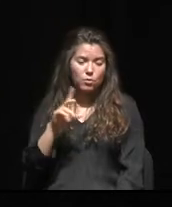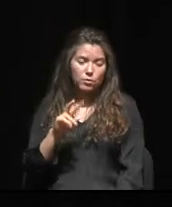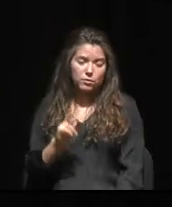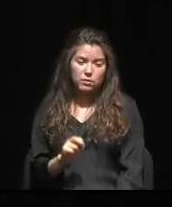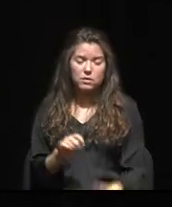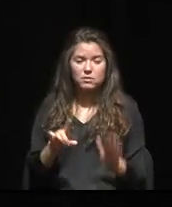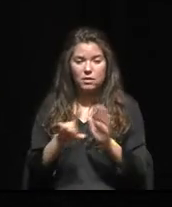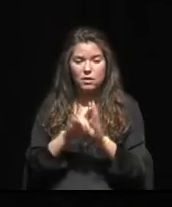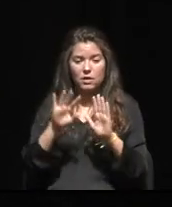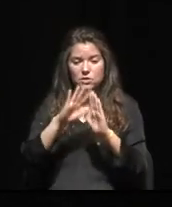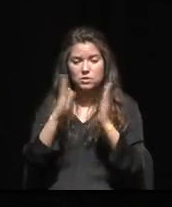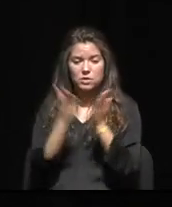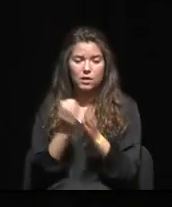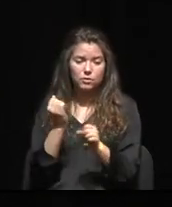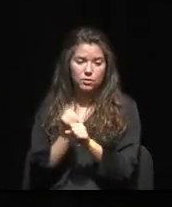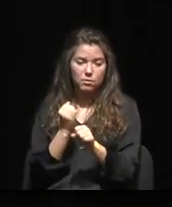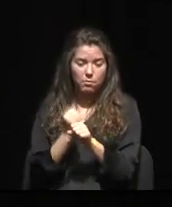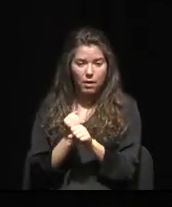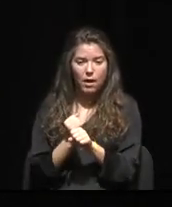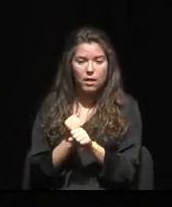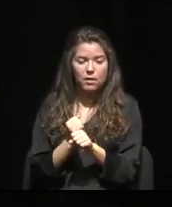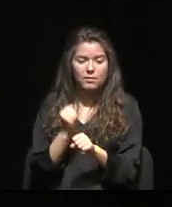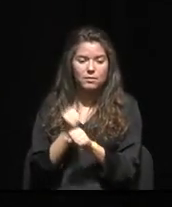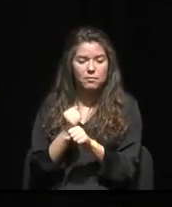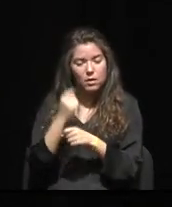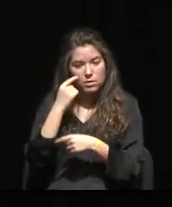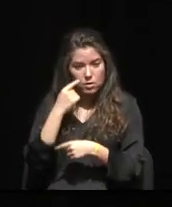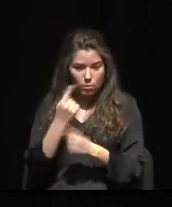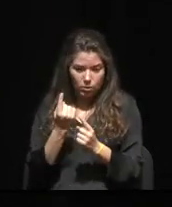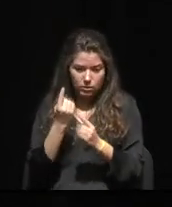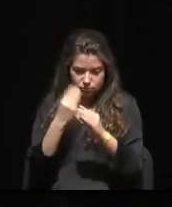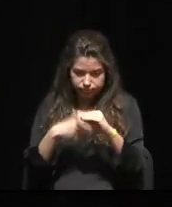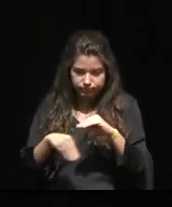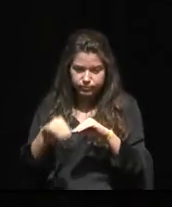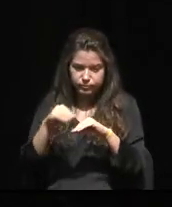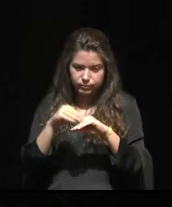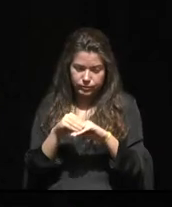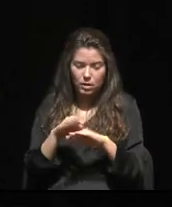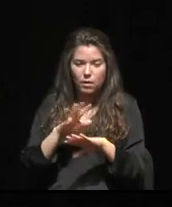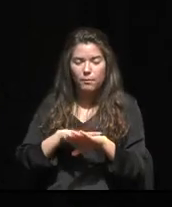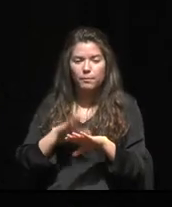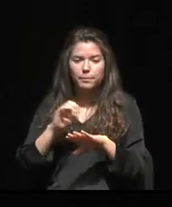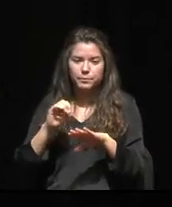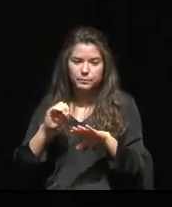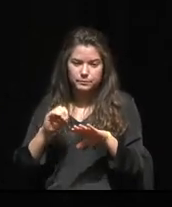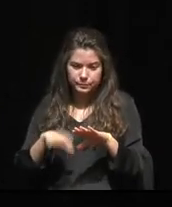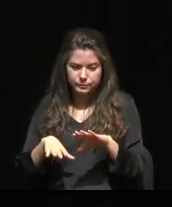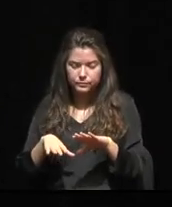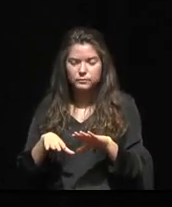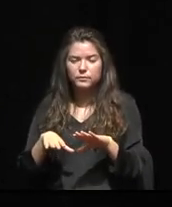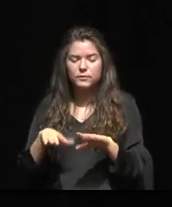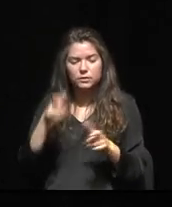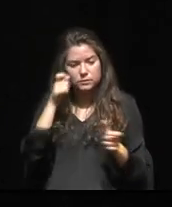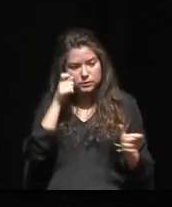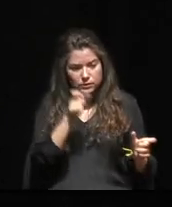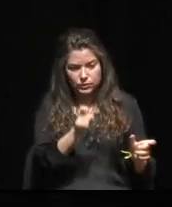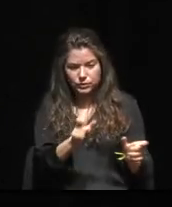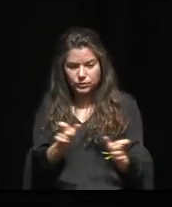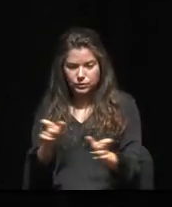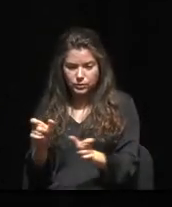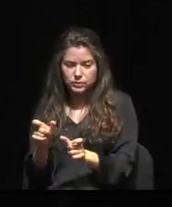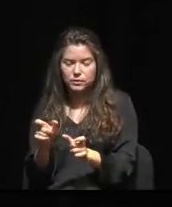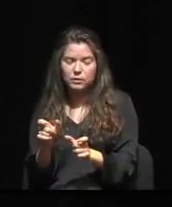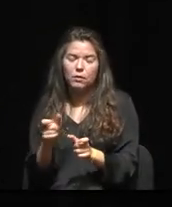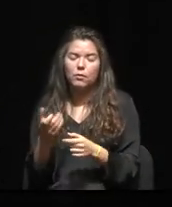em funções públicas por fim quanto à atribuição do suplemento de penosidade em salubridade aos trabalhadores que exercem funções de fiscalização